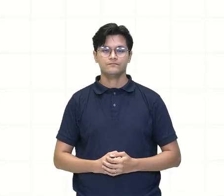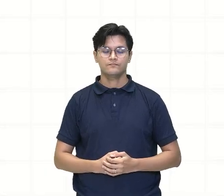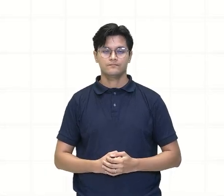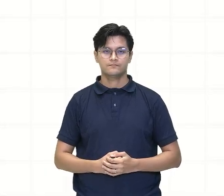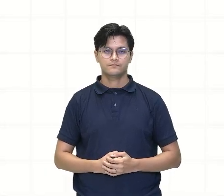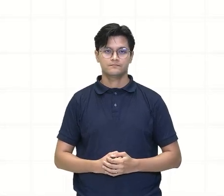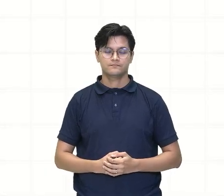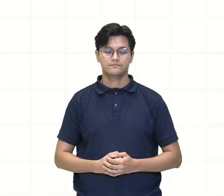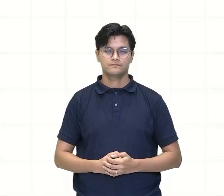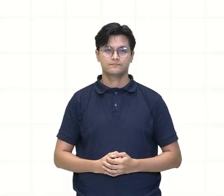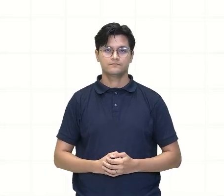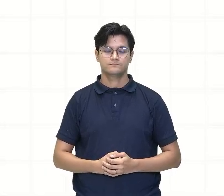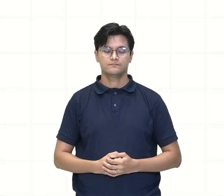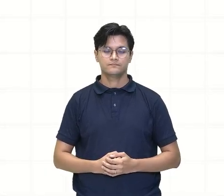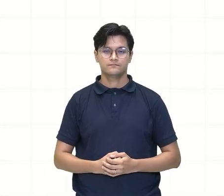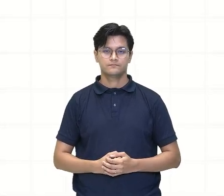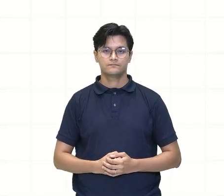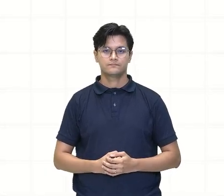e